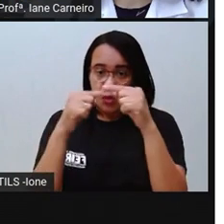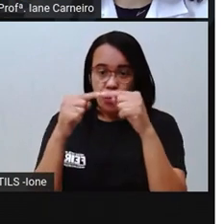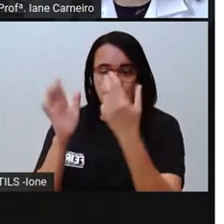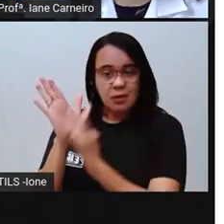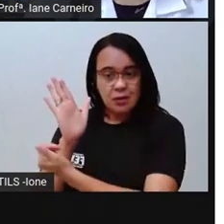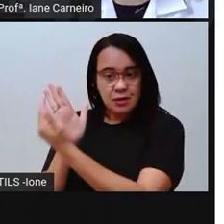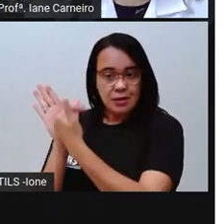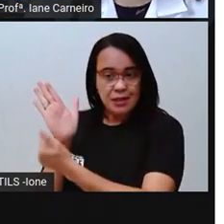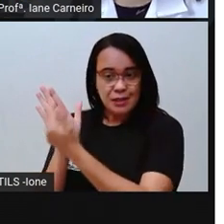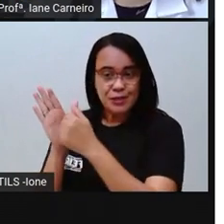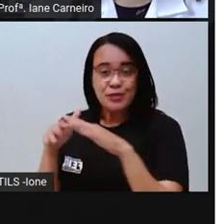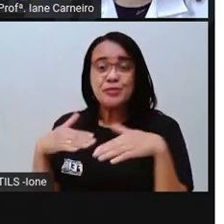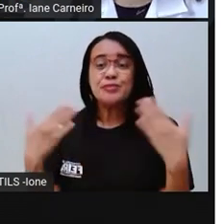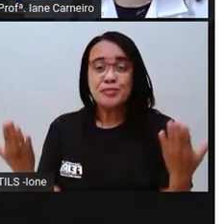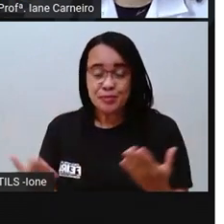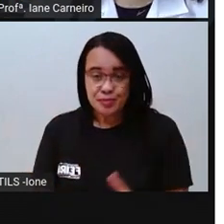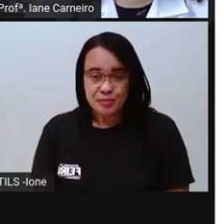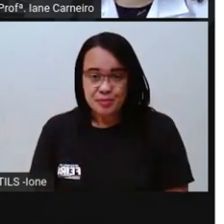Ó.